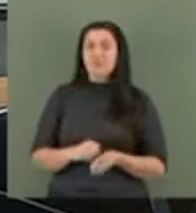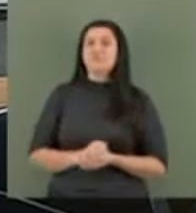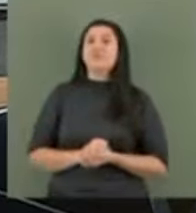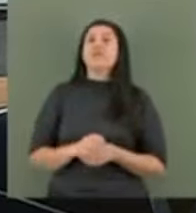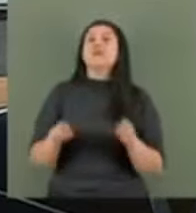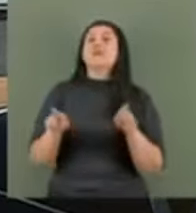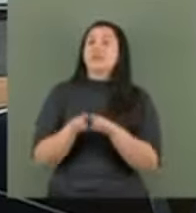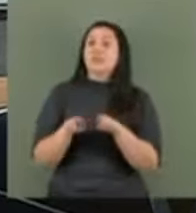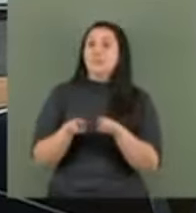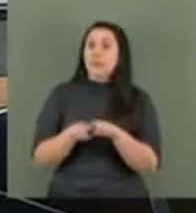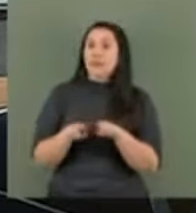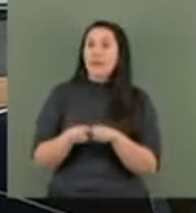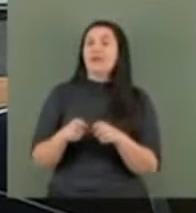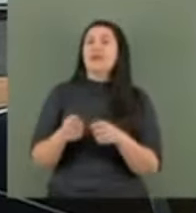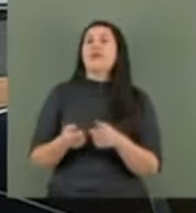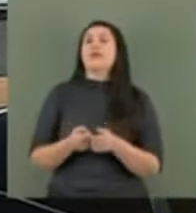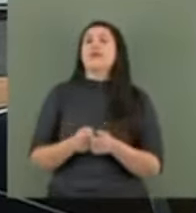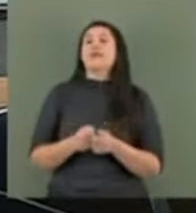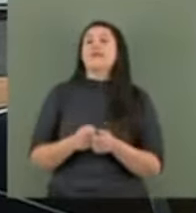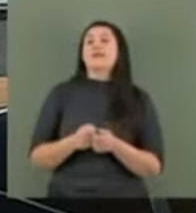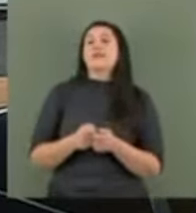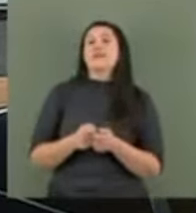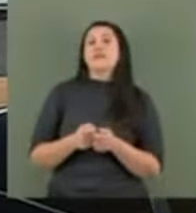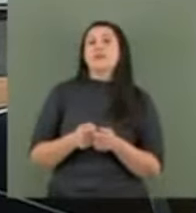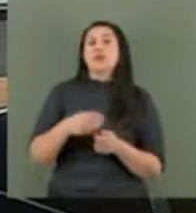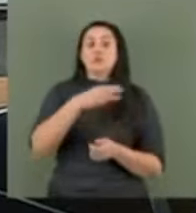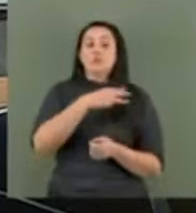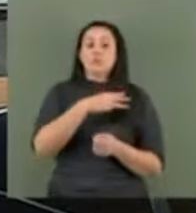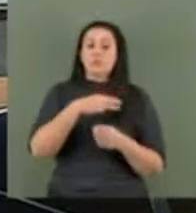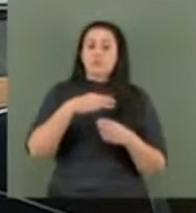Minas e Energias e